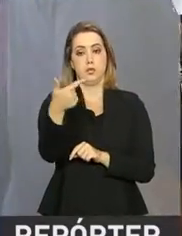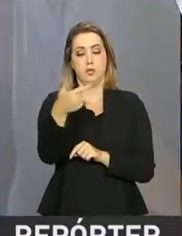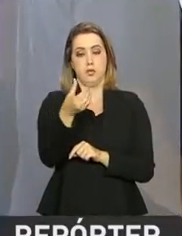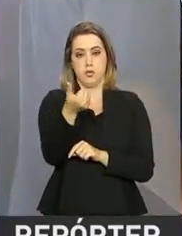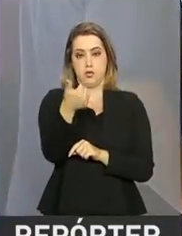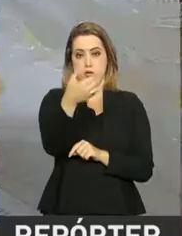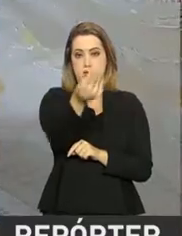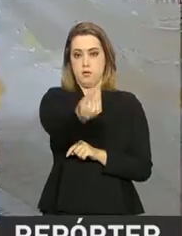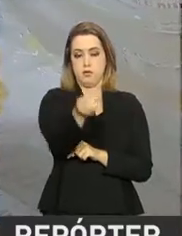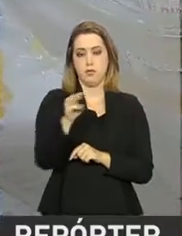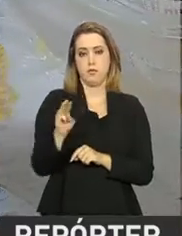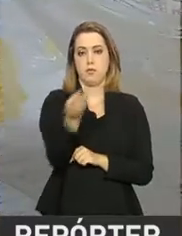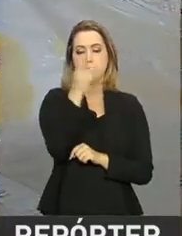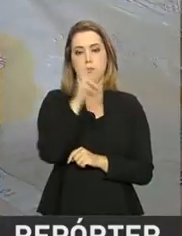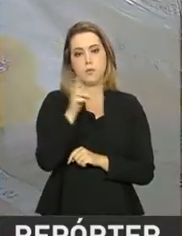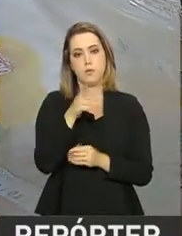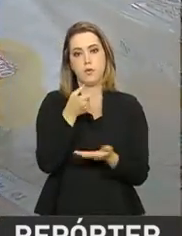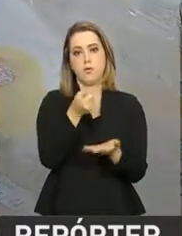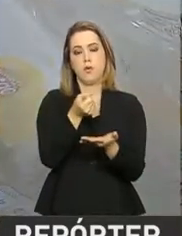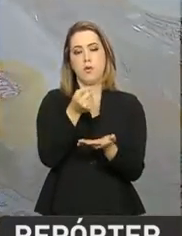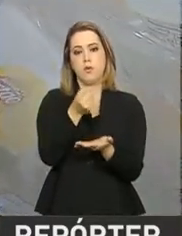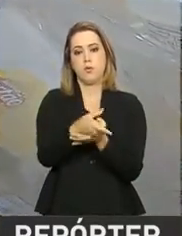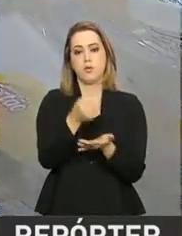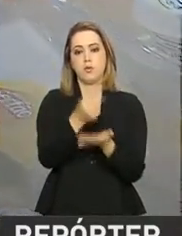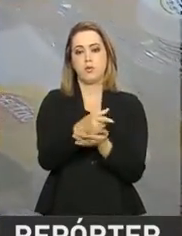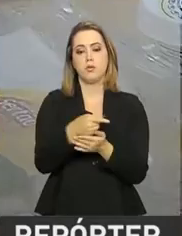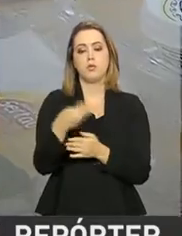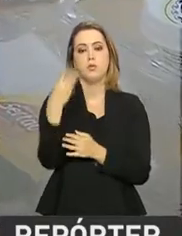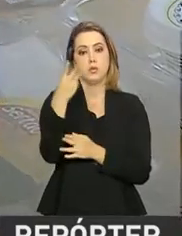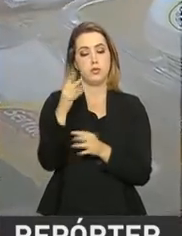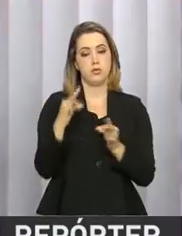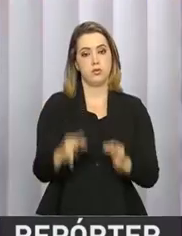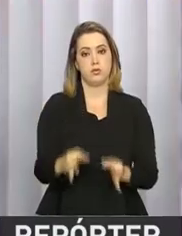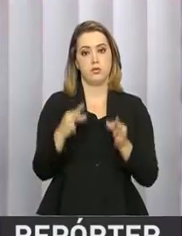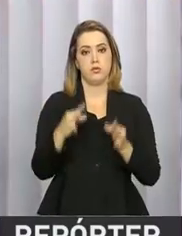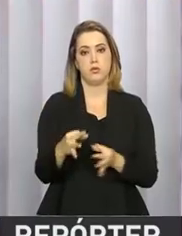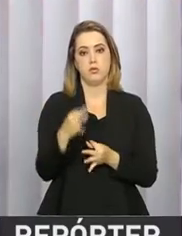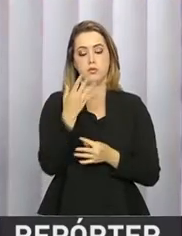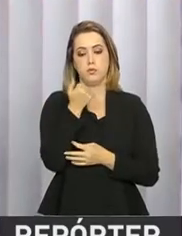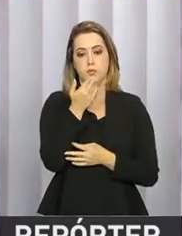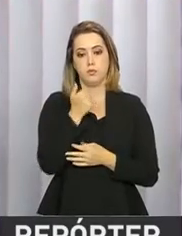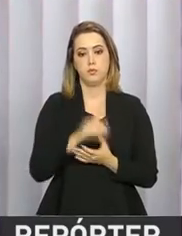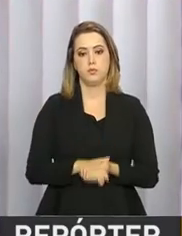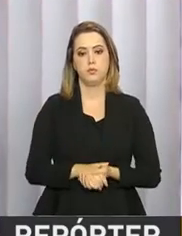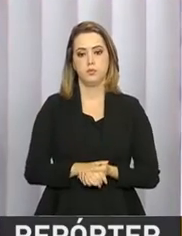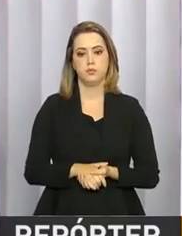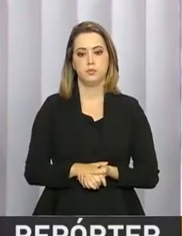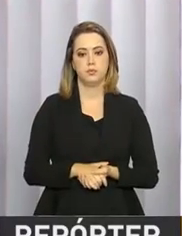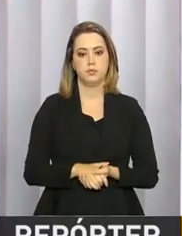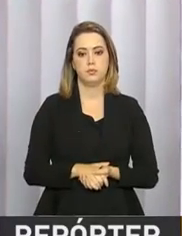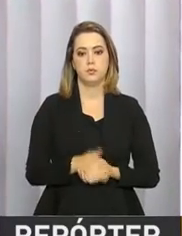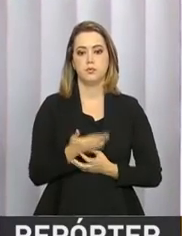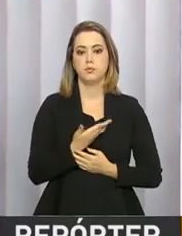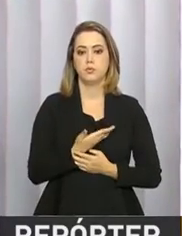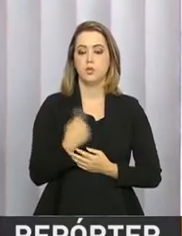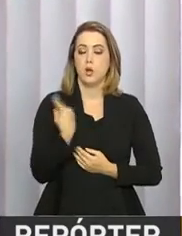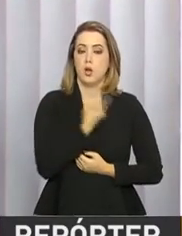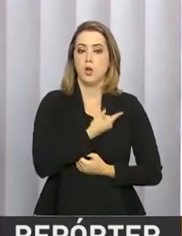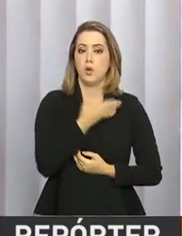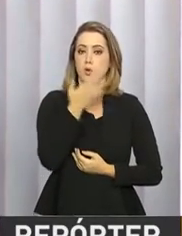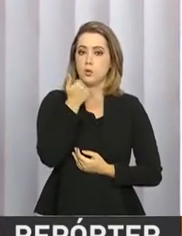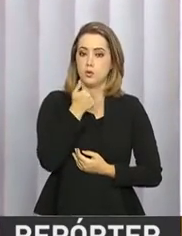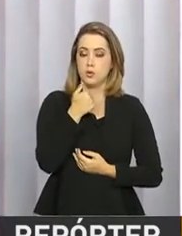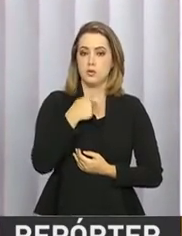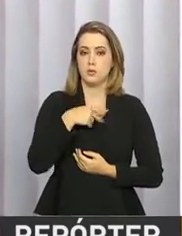de reais para a compra de quase três toneladas de alimentos a nossa alimentação para os unitários hoje